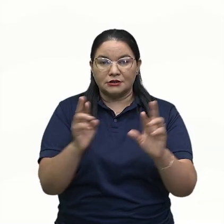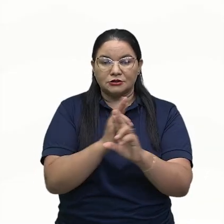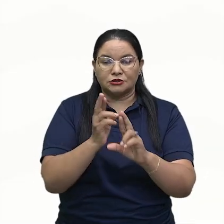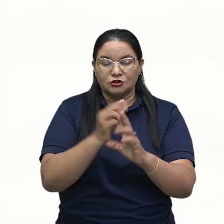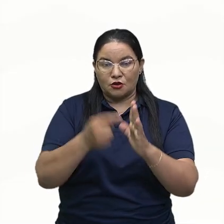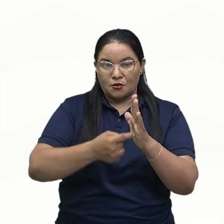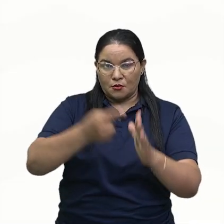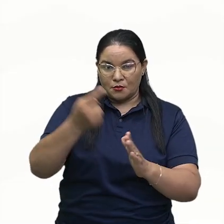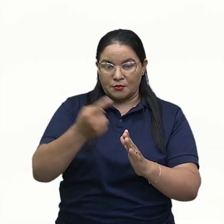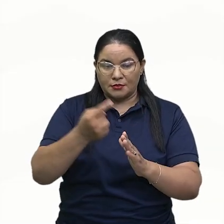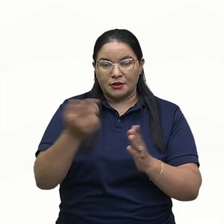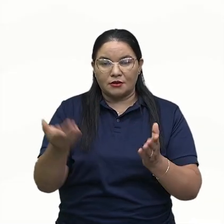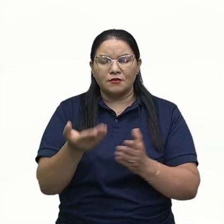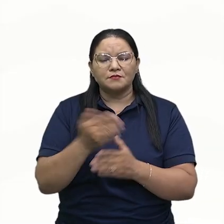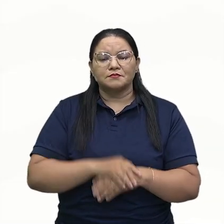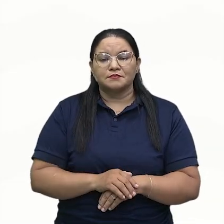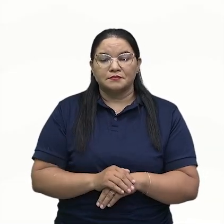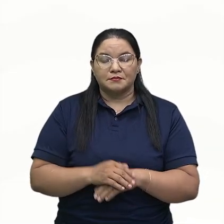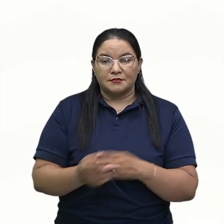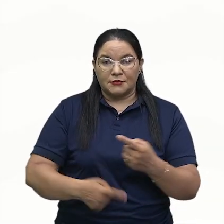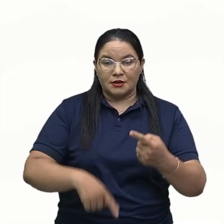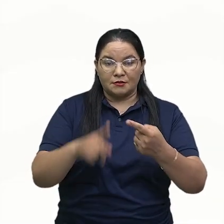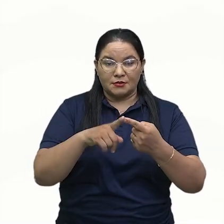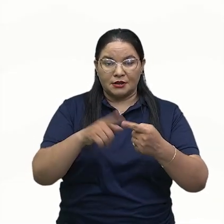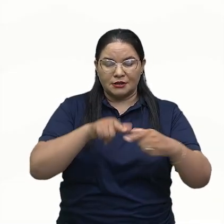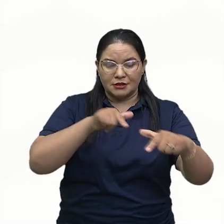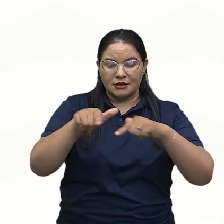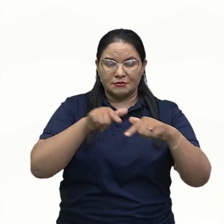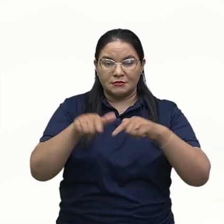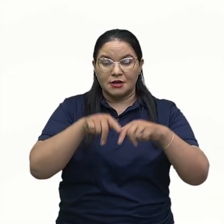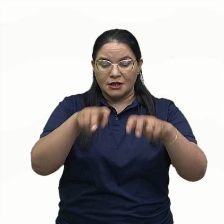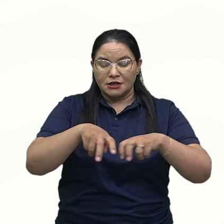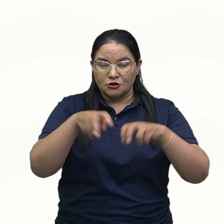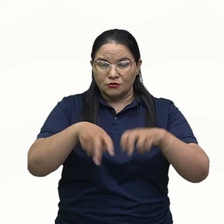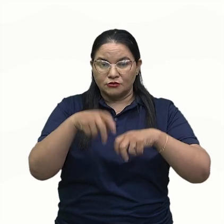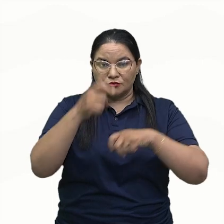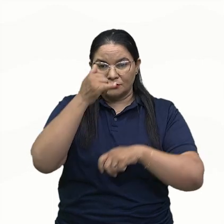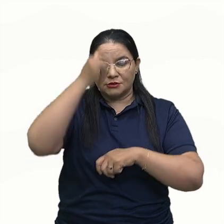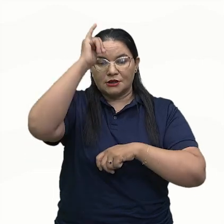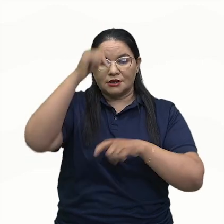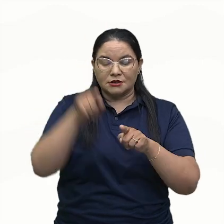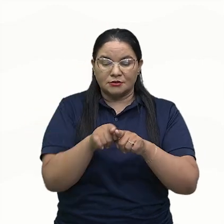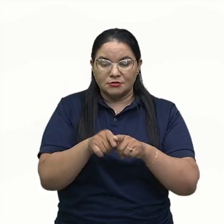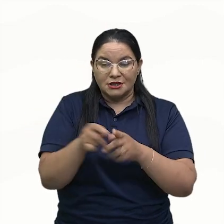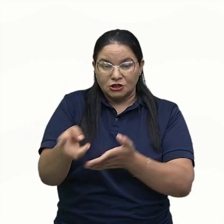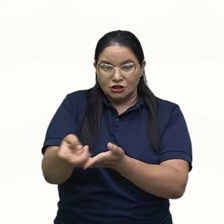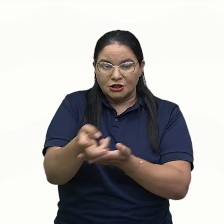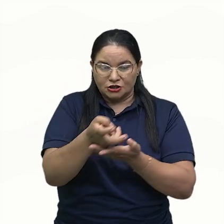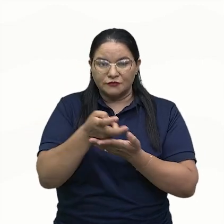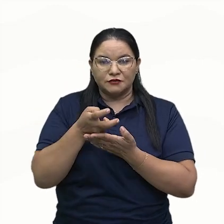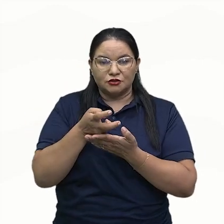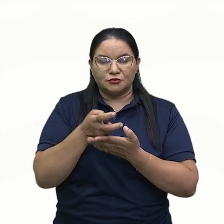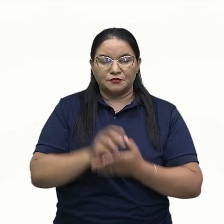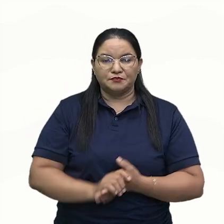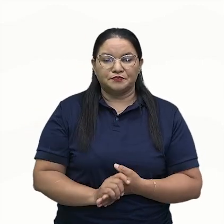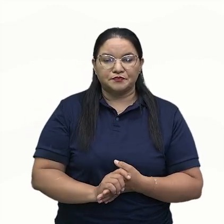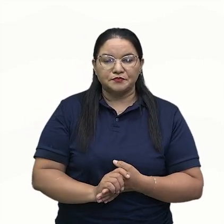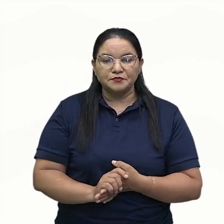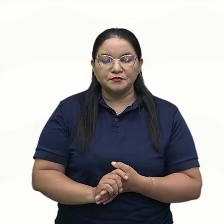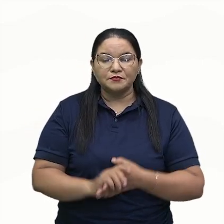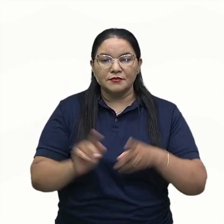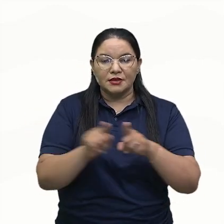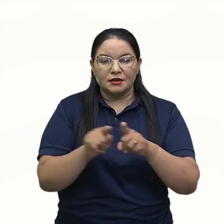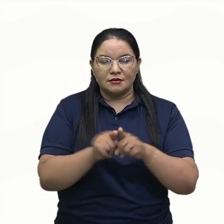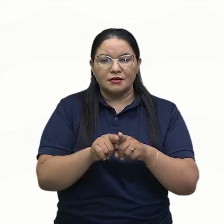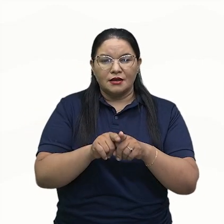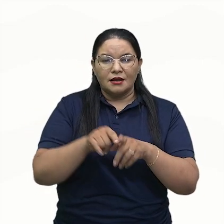Primeiro ponto, como eu já falei para vocês, envolve atividades de agricultura, pecuária e extrativismo. É, é